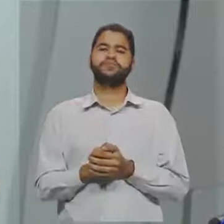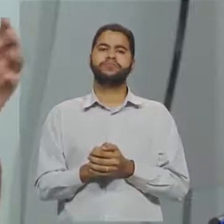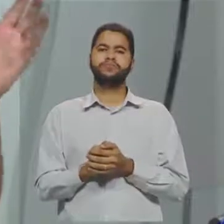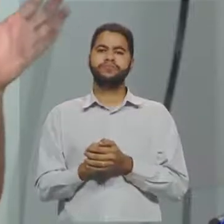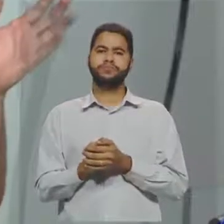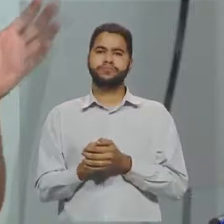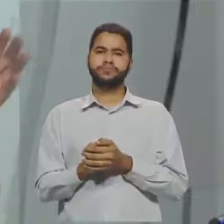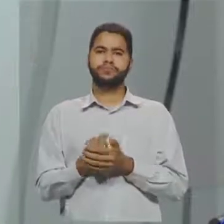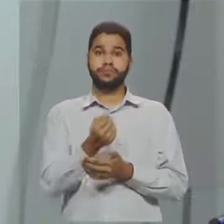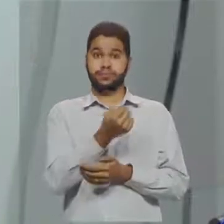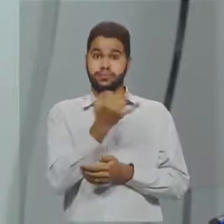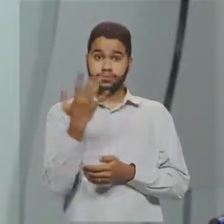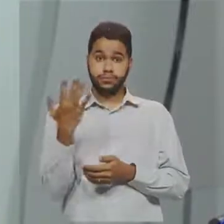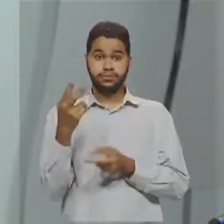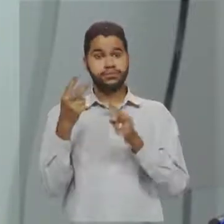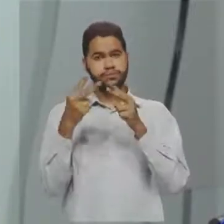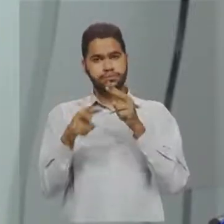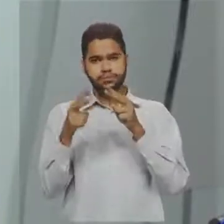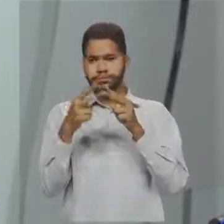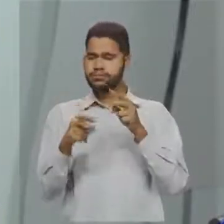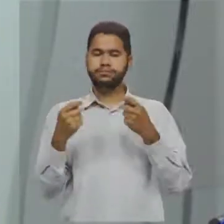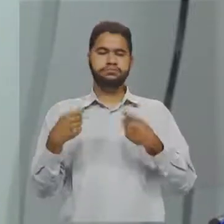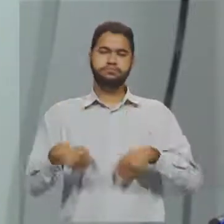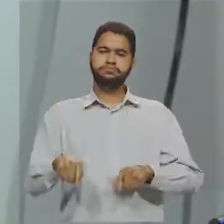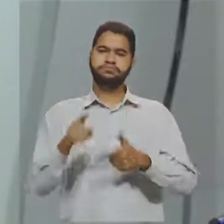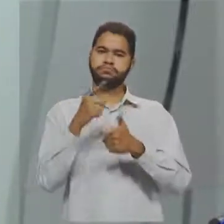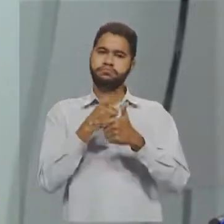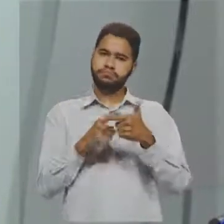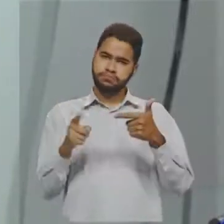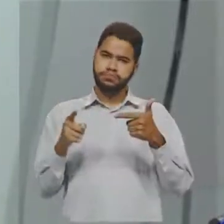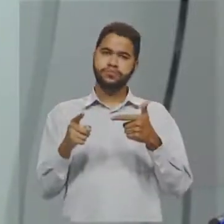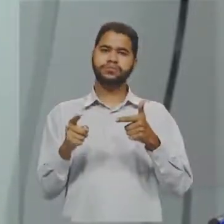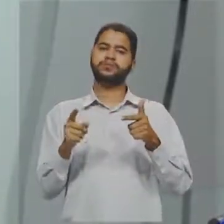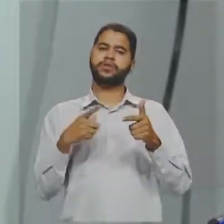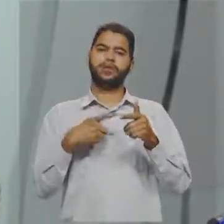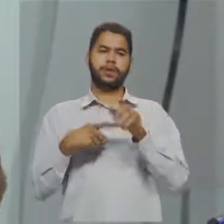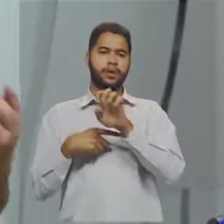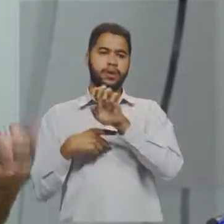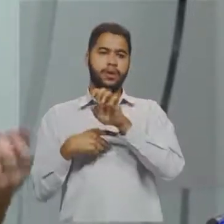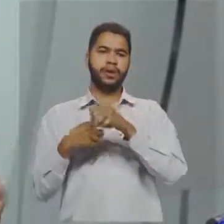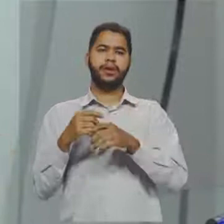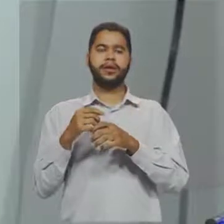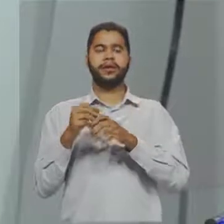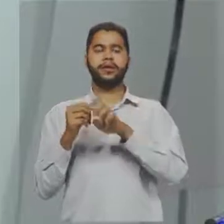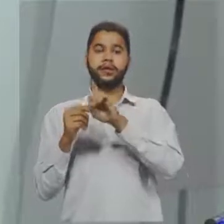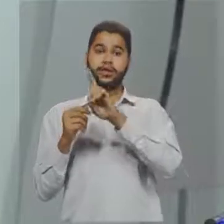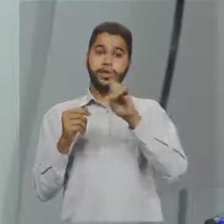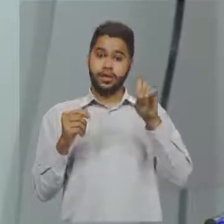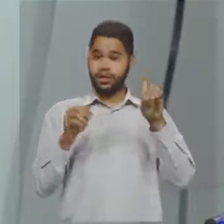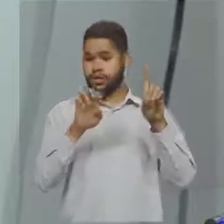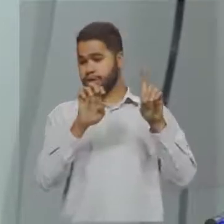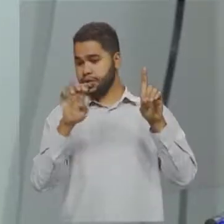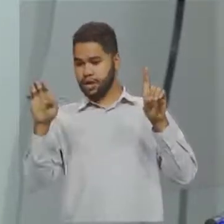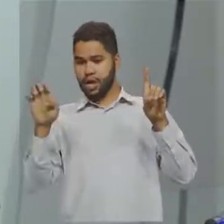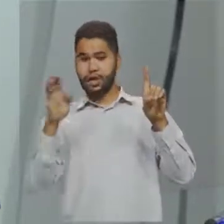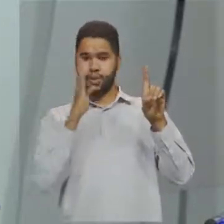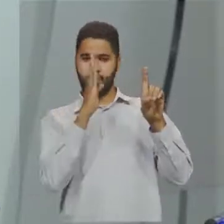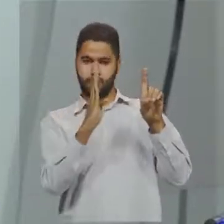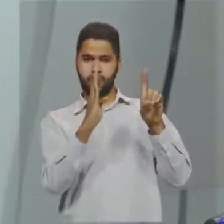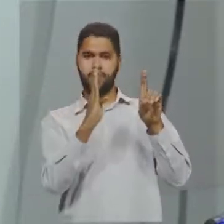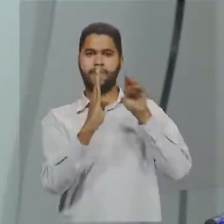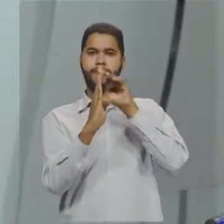ímpar, quando você dividir, vai ter um grupo para a esquerda, um grupo para a direita e o valor central. Agora, quando